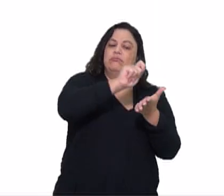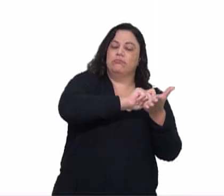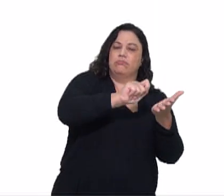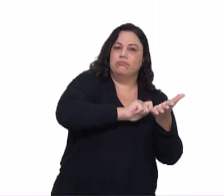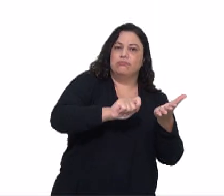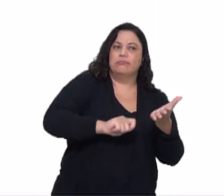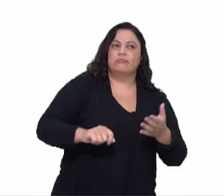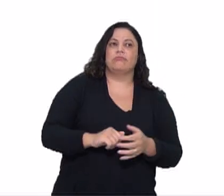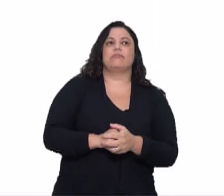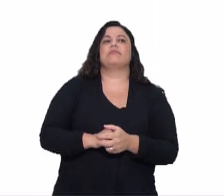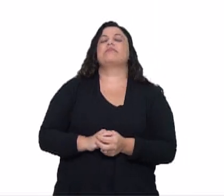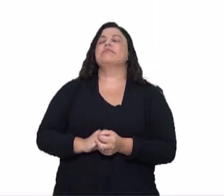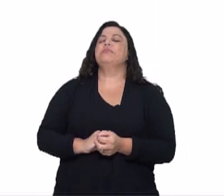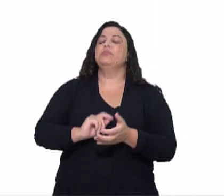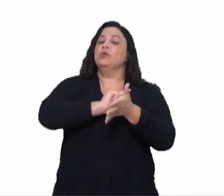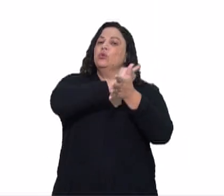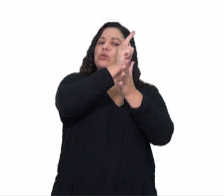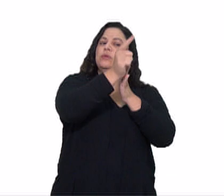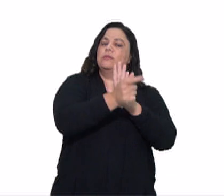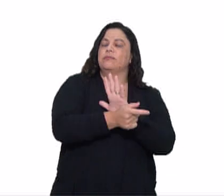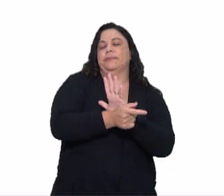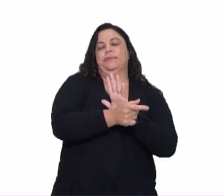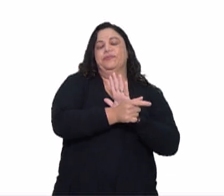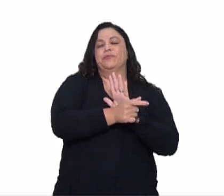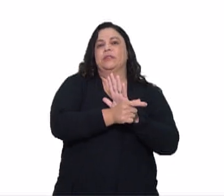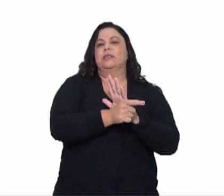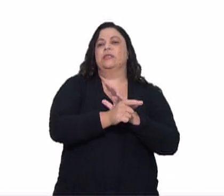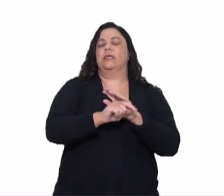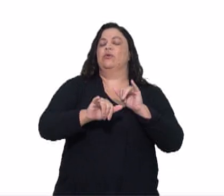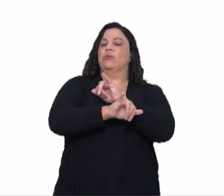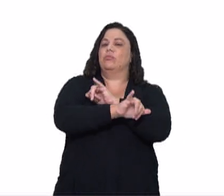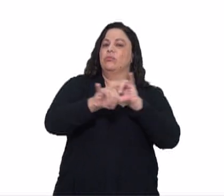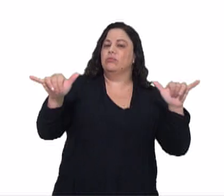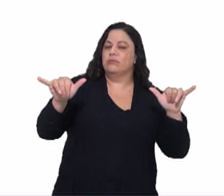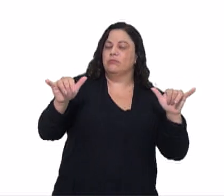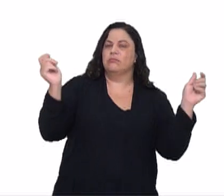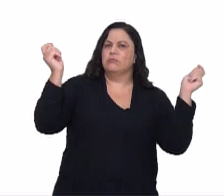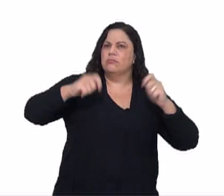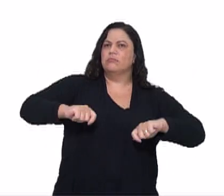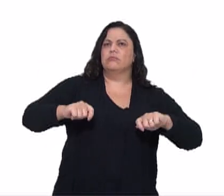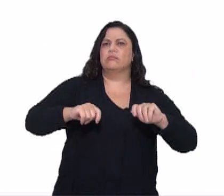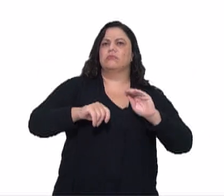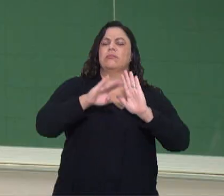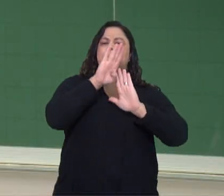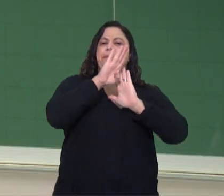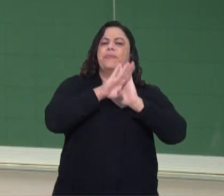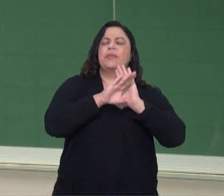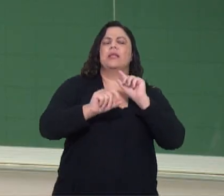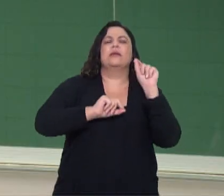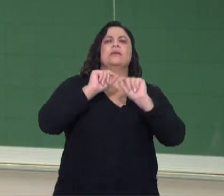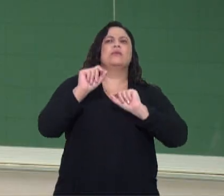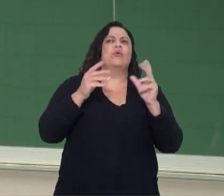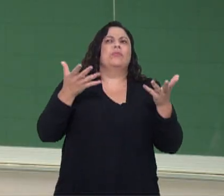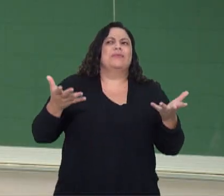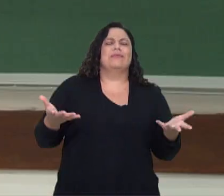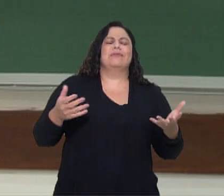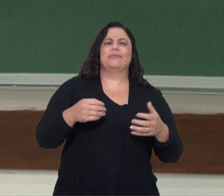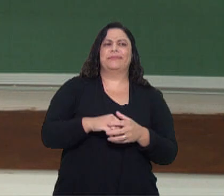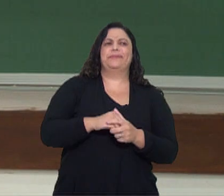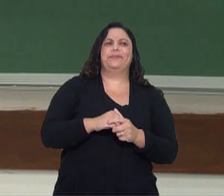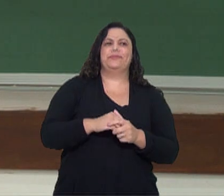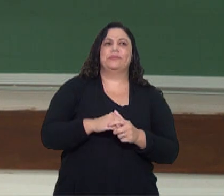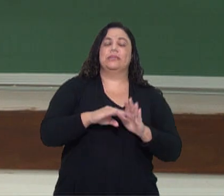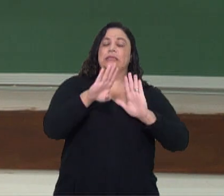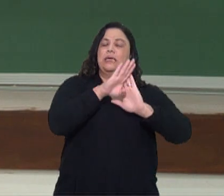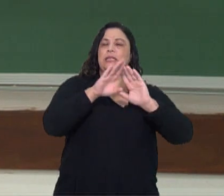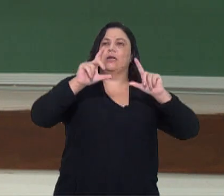Então, o gênero textual notícia pode apresentar como estrutura padrão. A estrutura de uma notícia, ela tem que